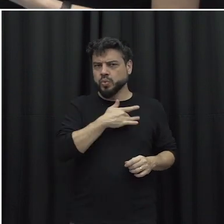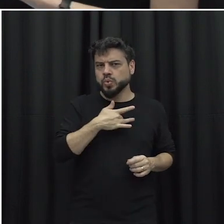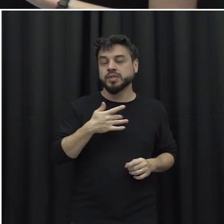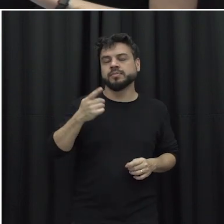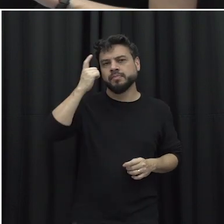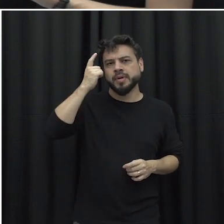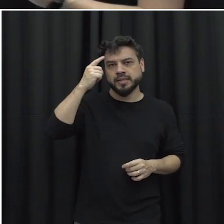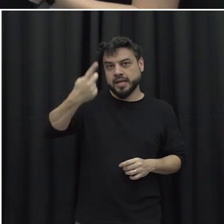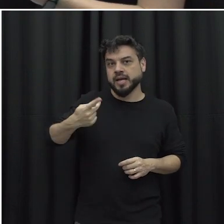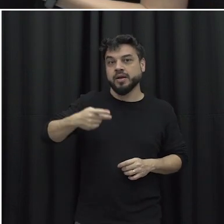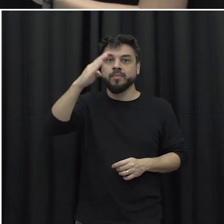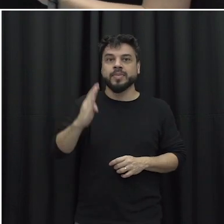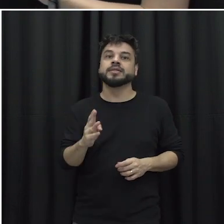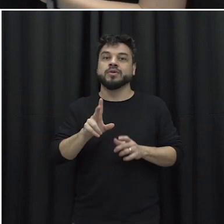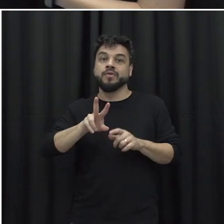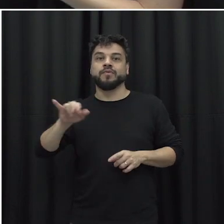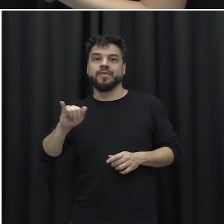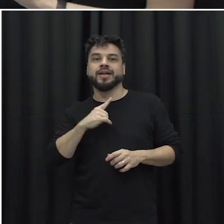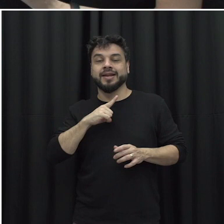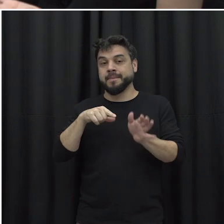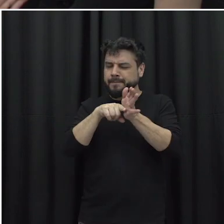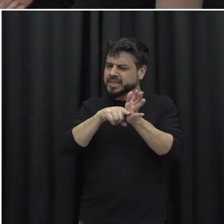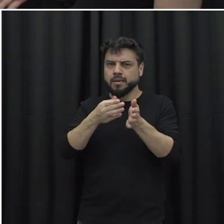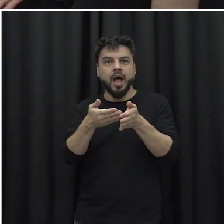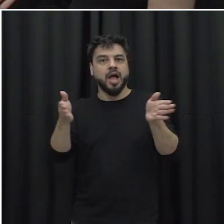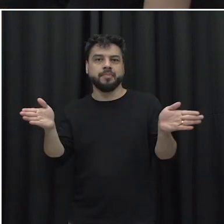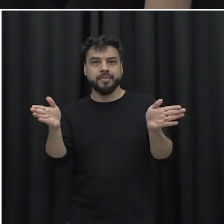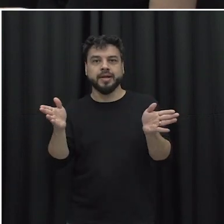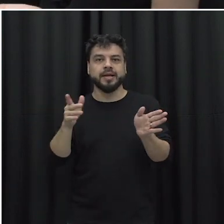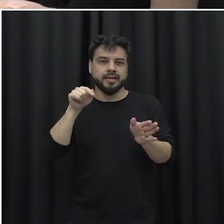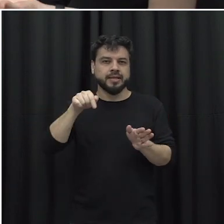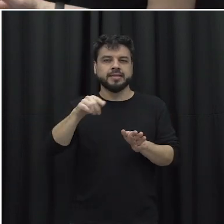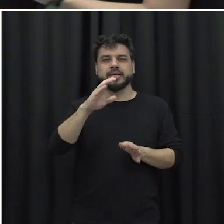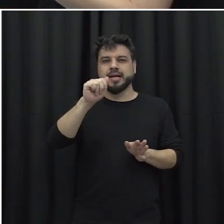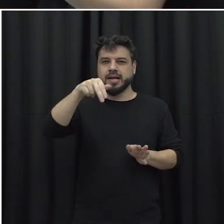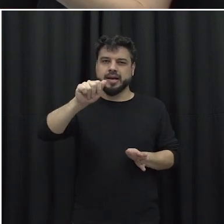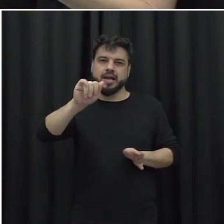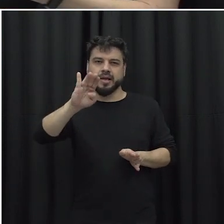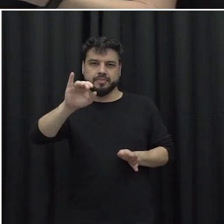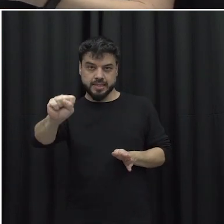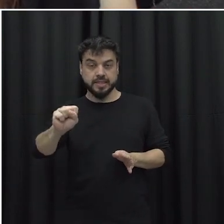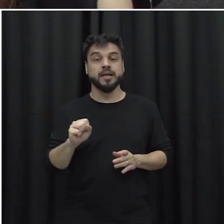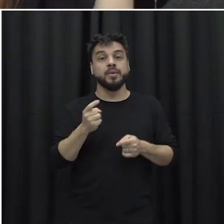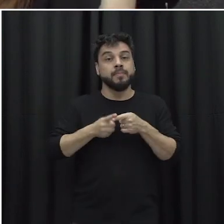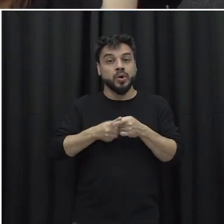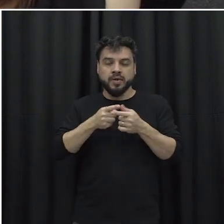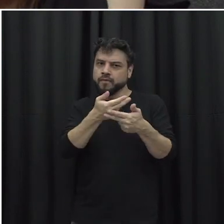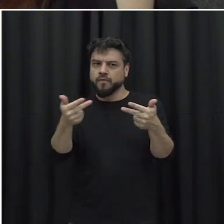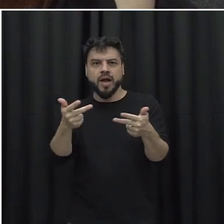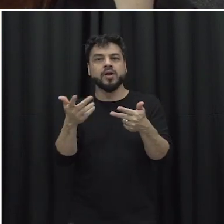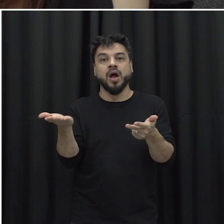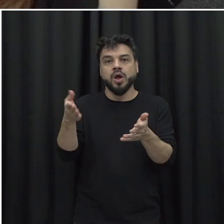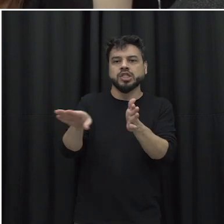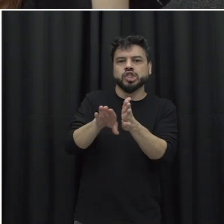gente espera que o Brasil vá se destacar muito ainda na área de pesquisa com cannabis, pelo motivo que todos esses produtos que estão chegando agora